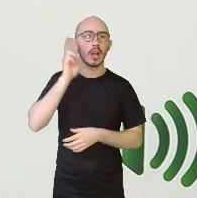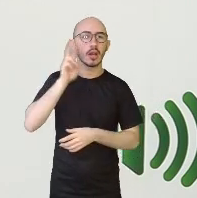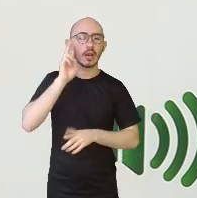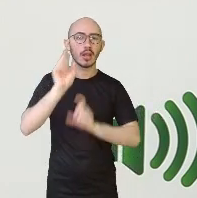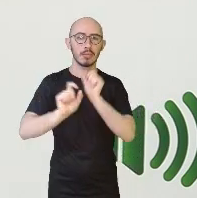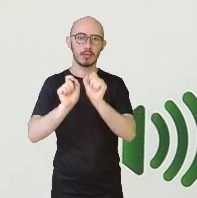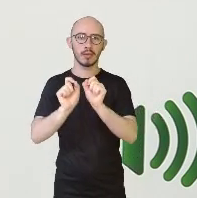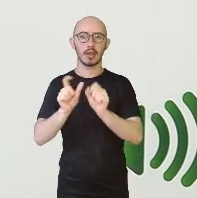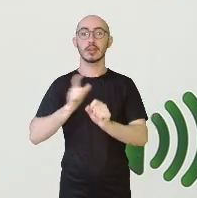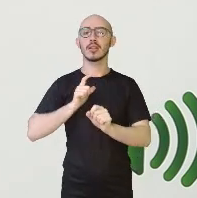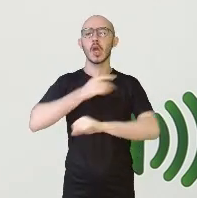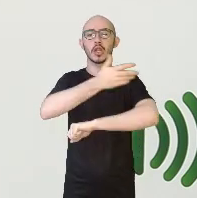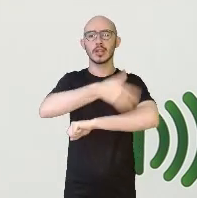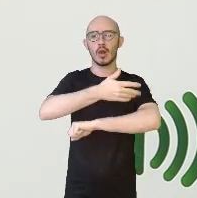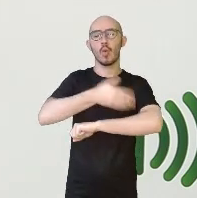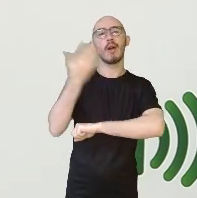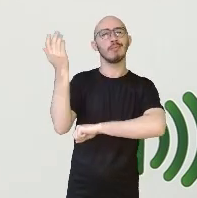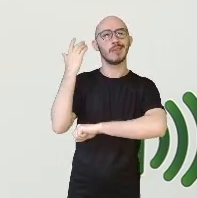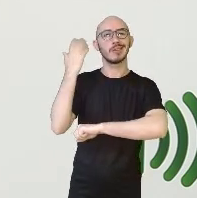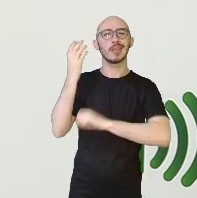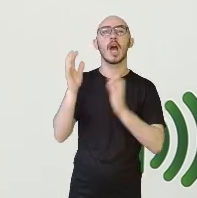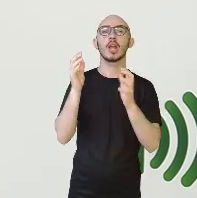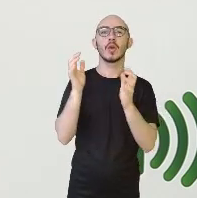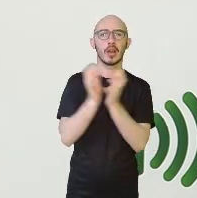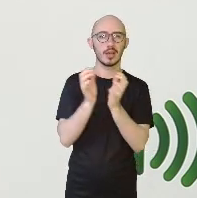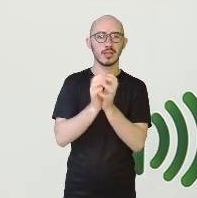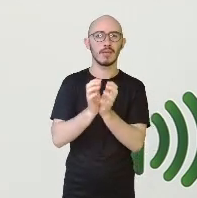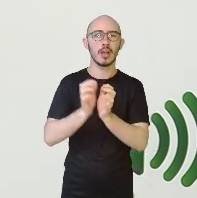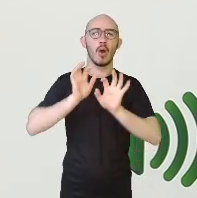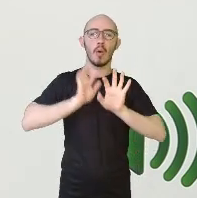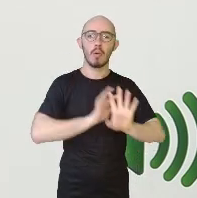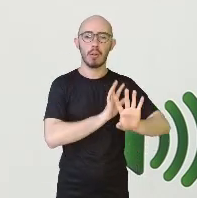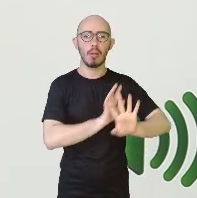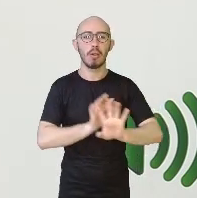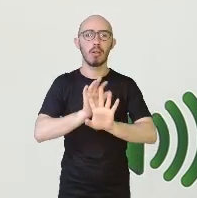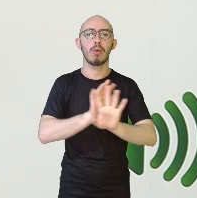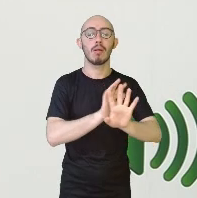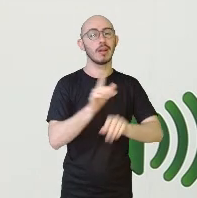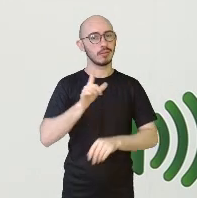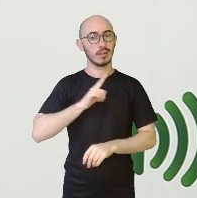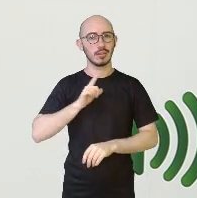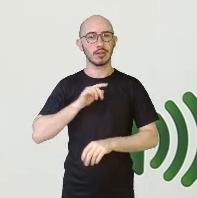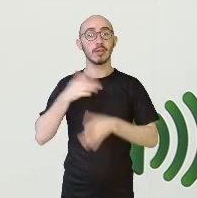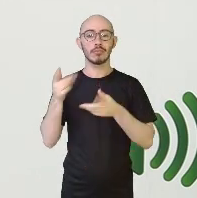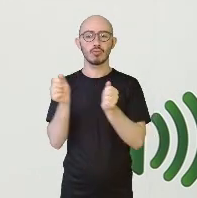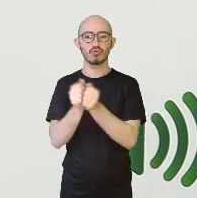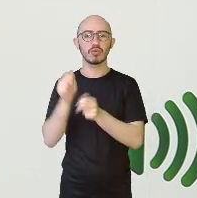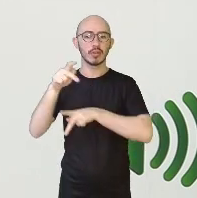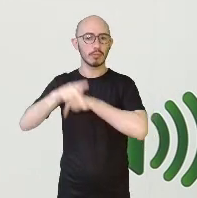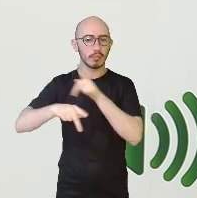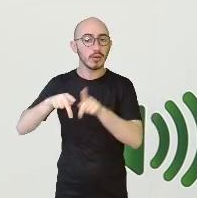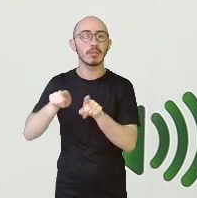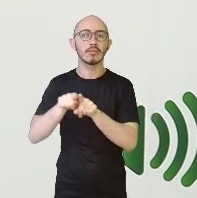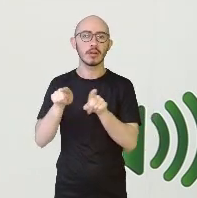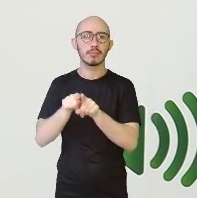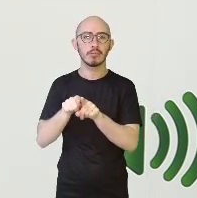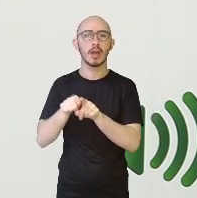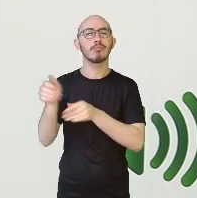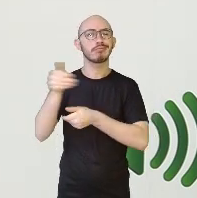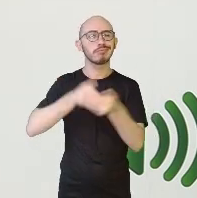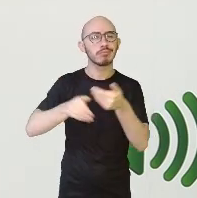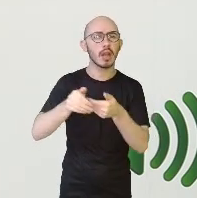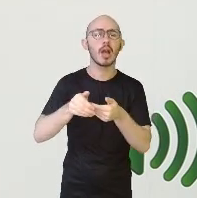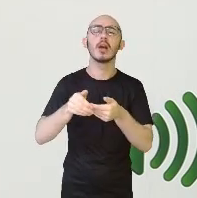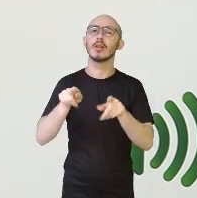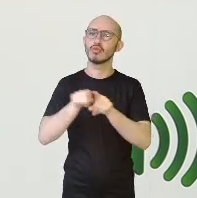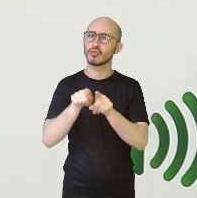nas ruas, circulando pelas ruas de Recife, e a população estava lá, e a população fazia a